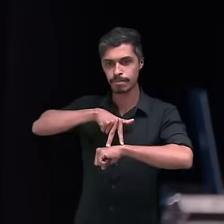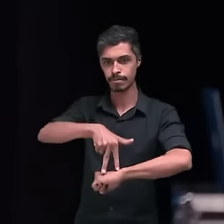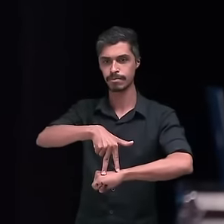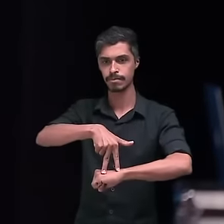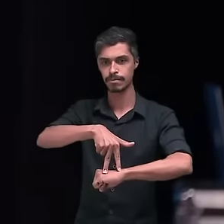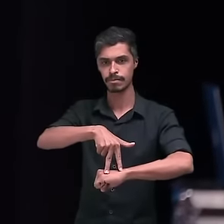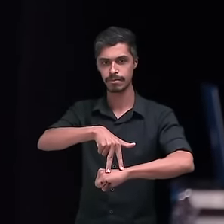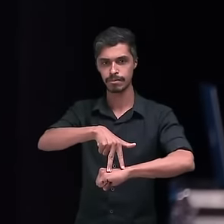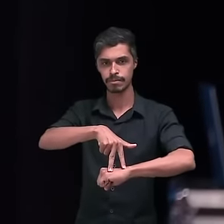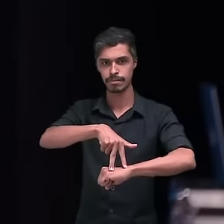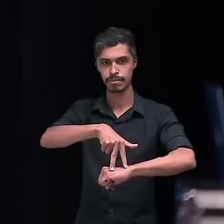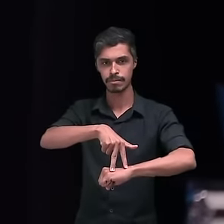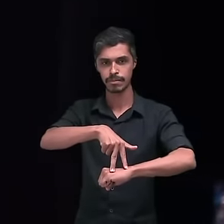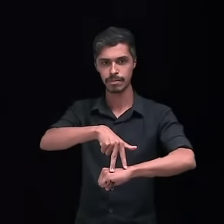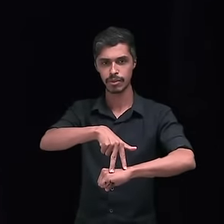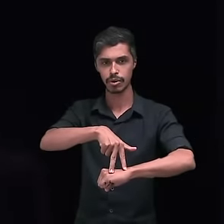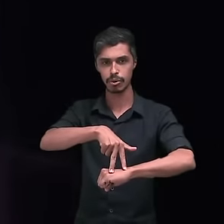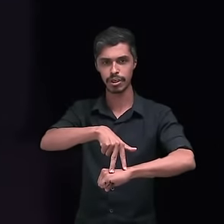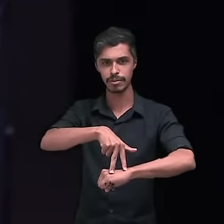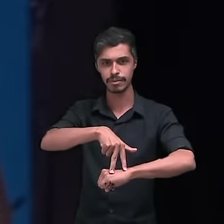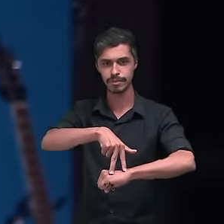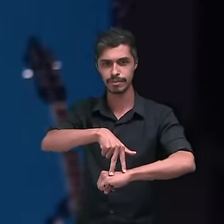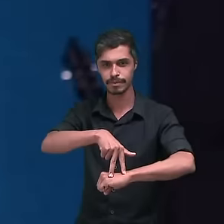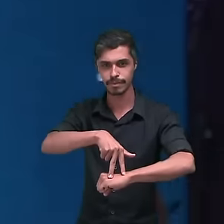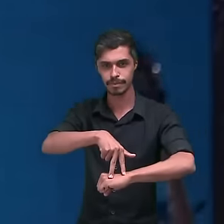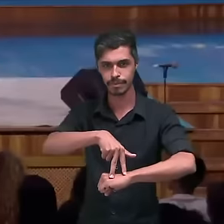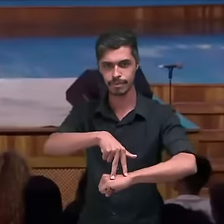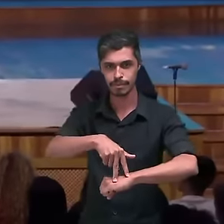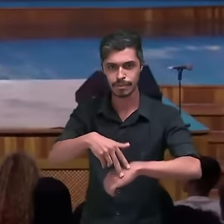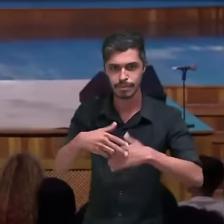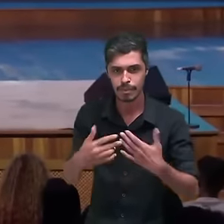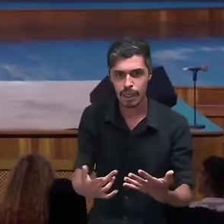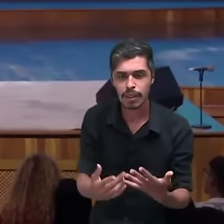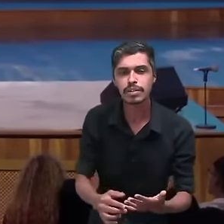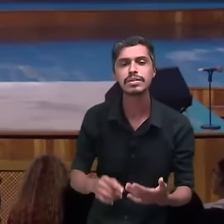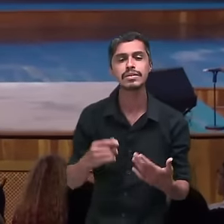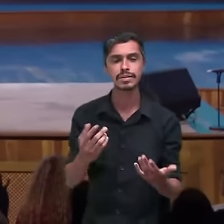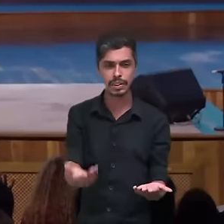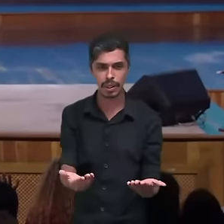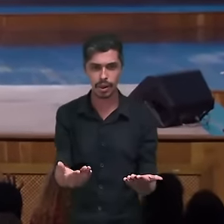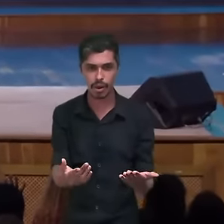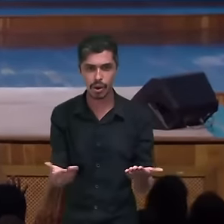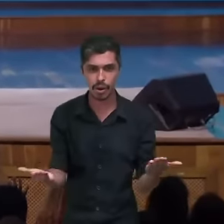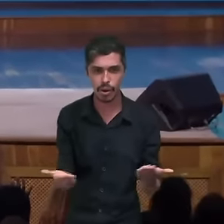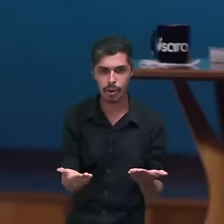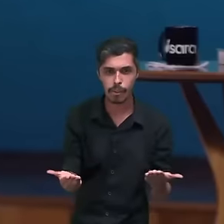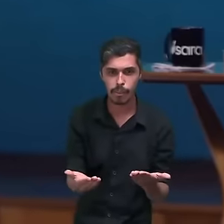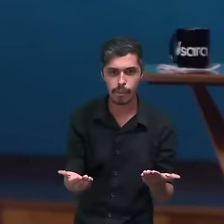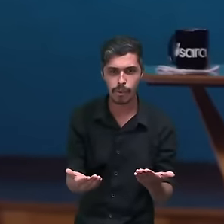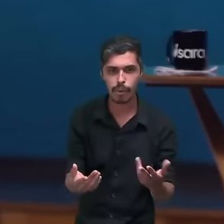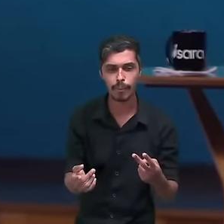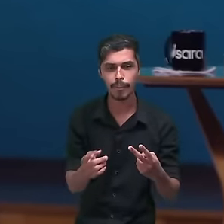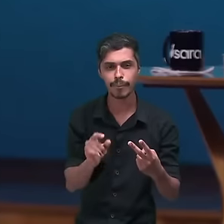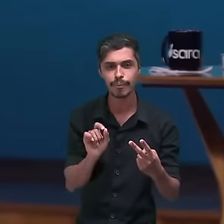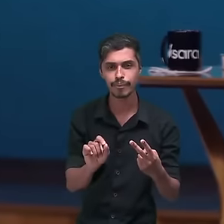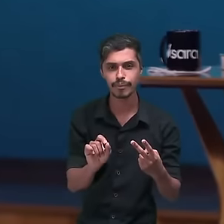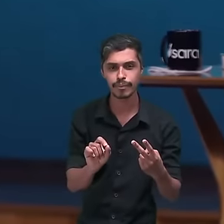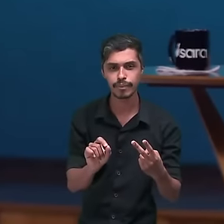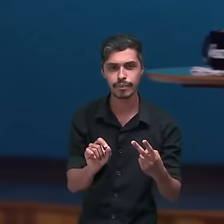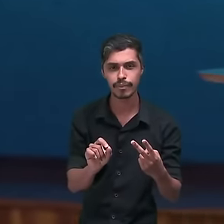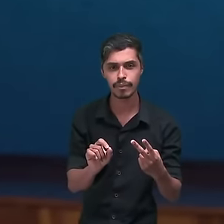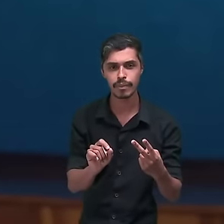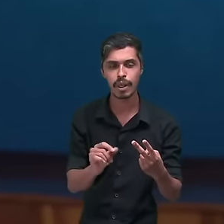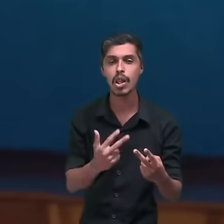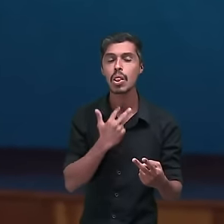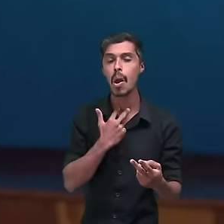como viendo a recompensa. Primero, Dios va a levantar a alguien que acredita en vos. Segundo, Não esqueça